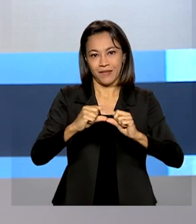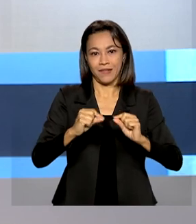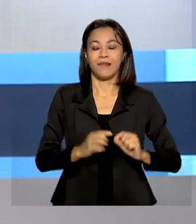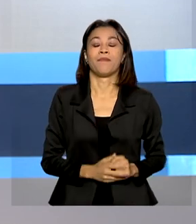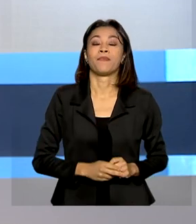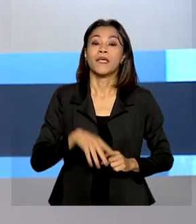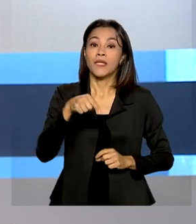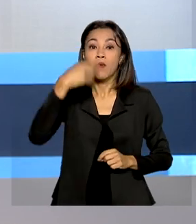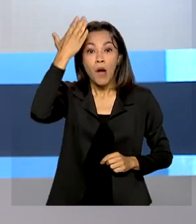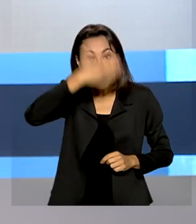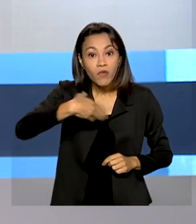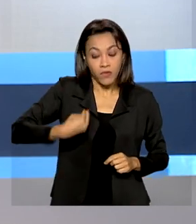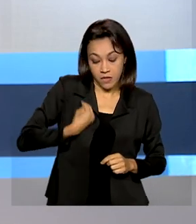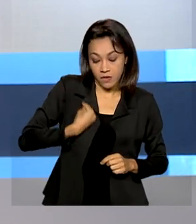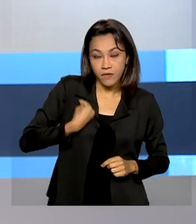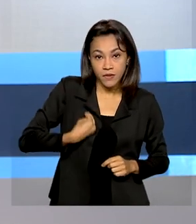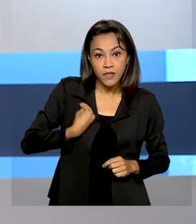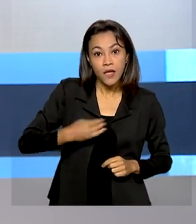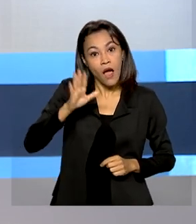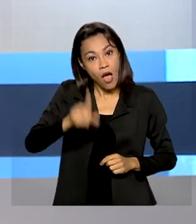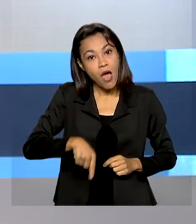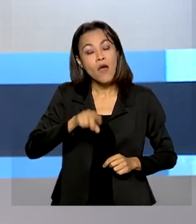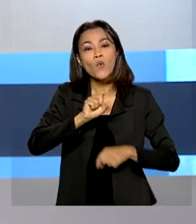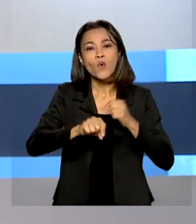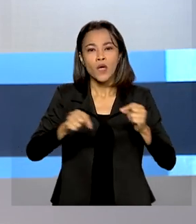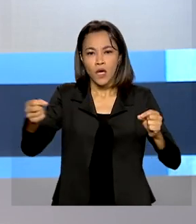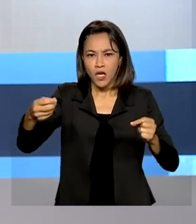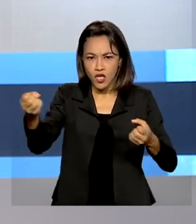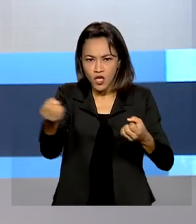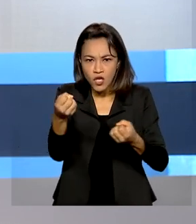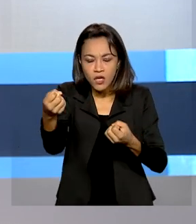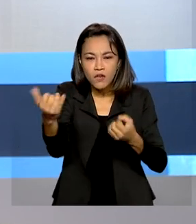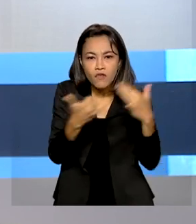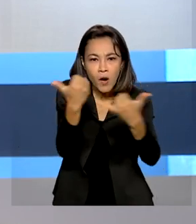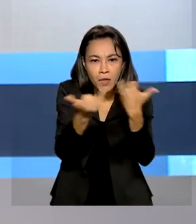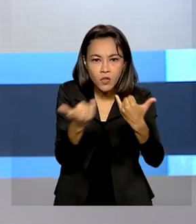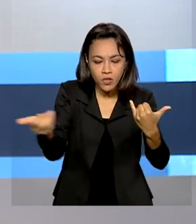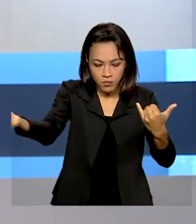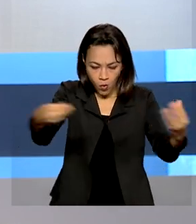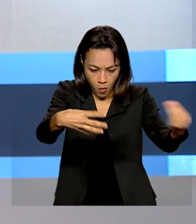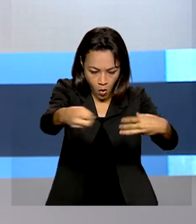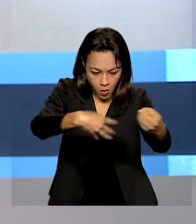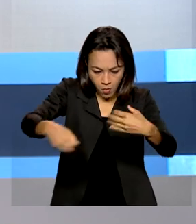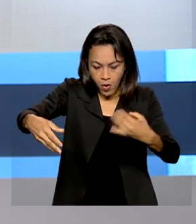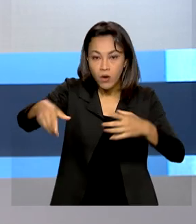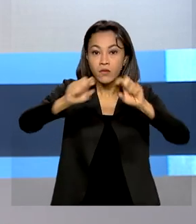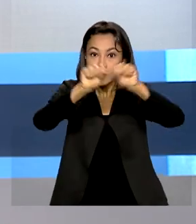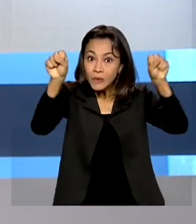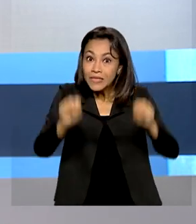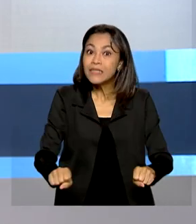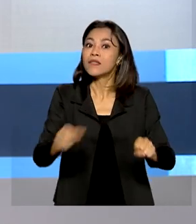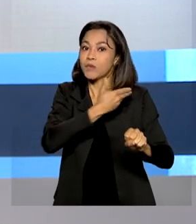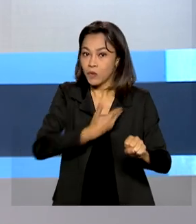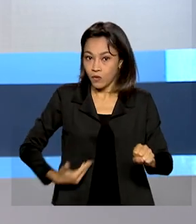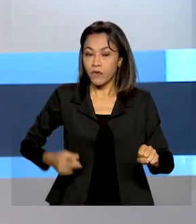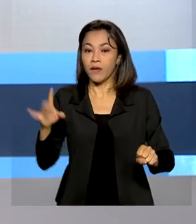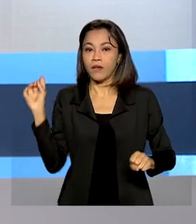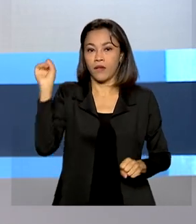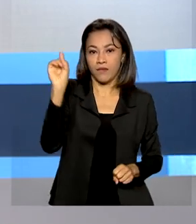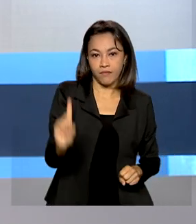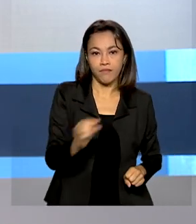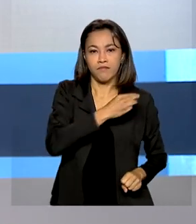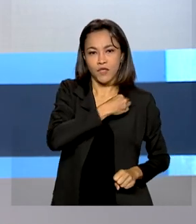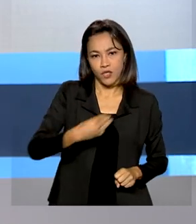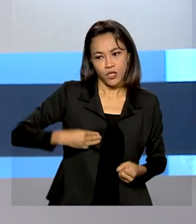comprovação de vida vai passar a ser feita por meio de cruzamento de dados do sistema do governo. O evento contará com a presença de ministros e